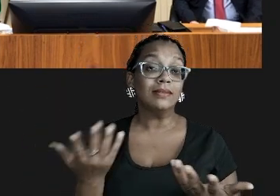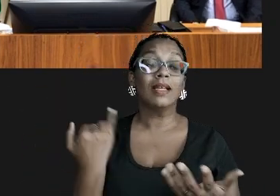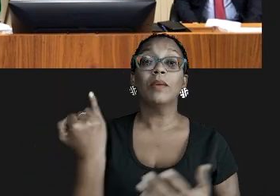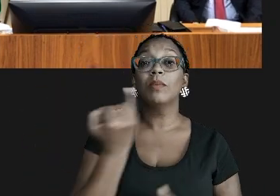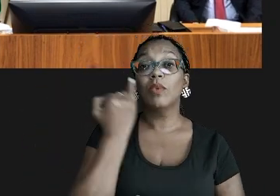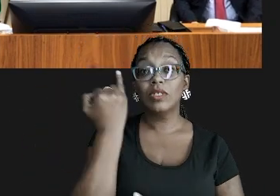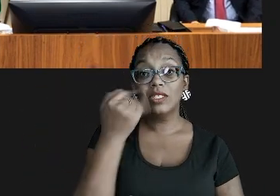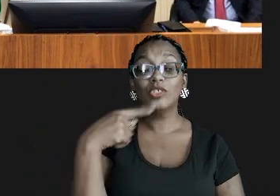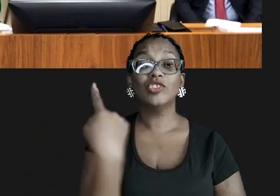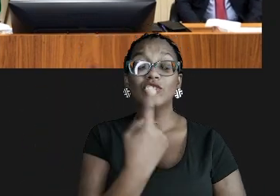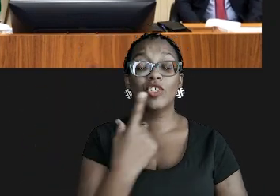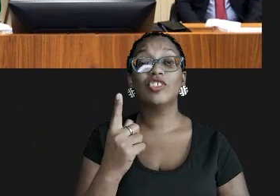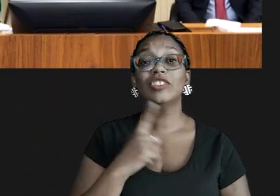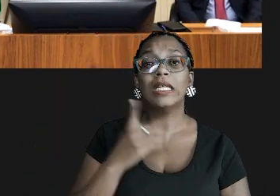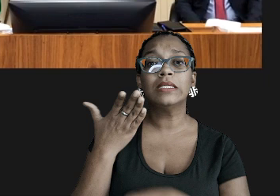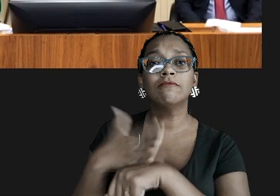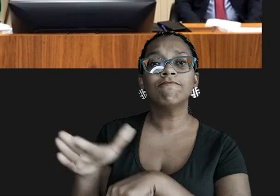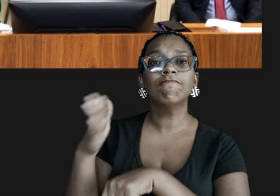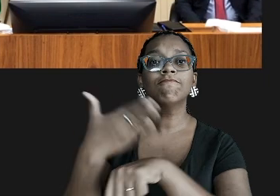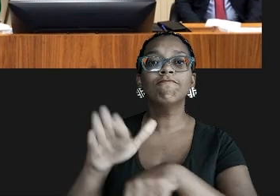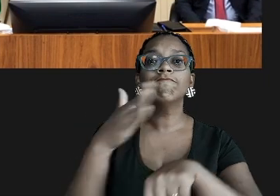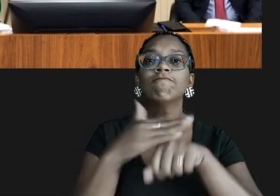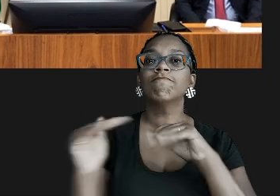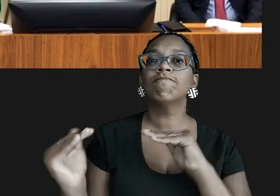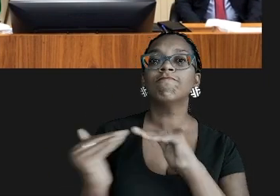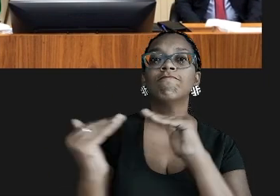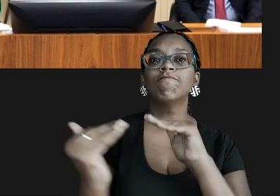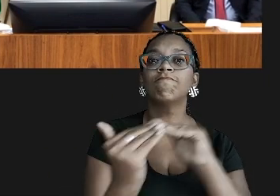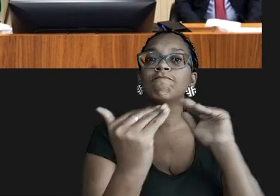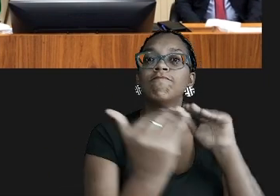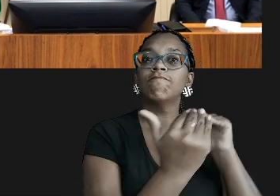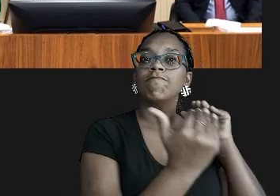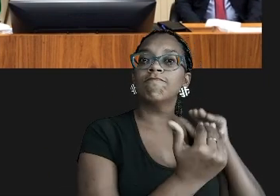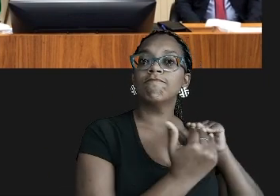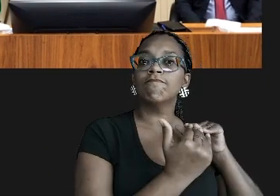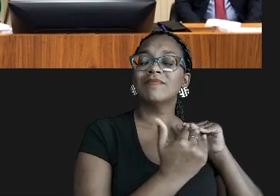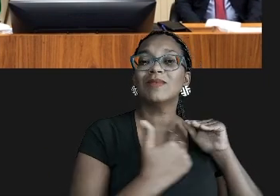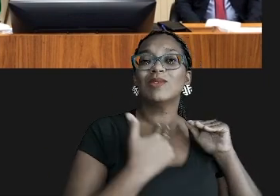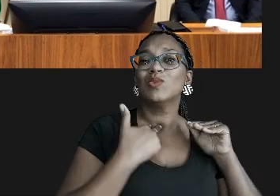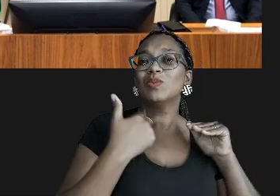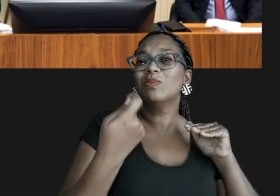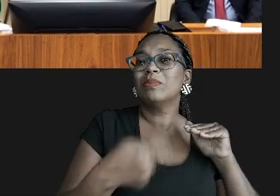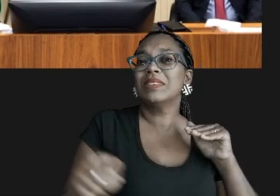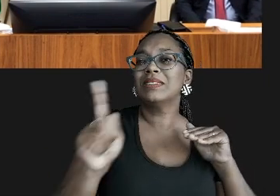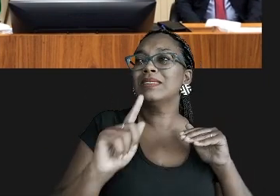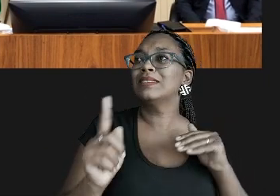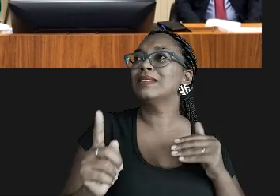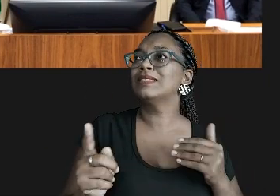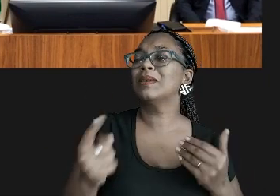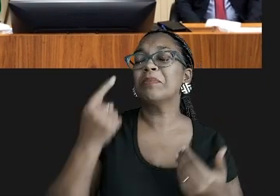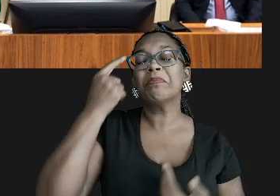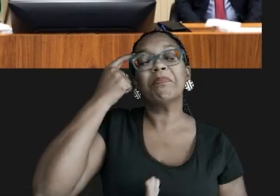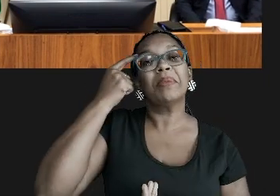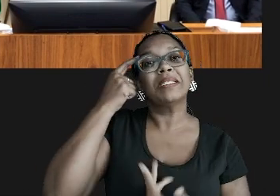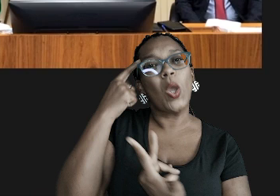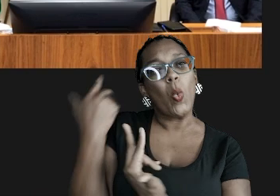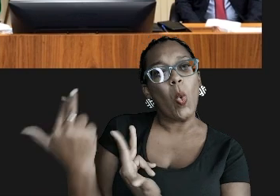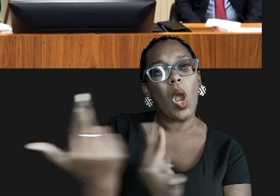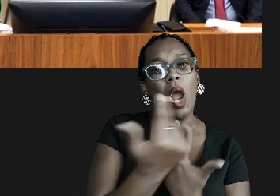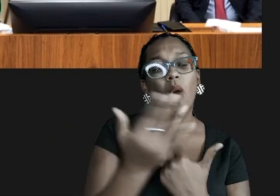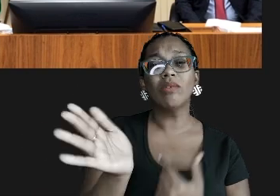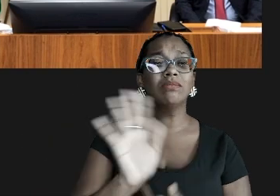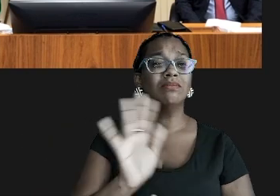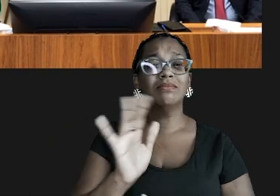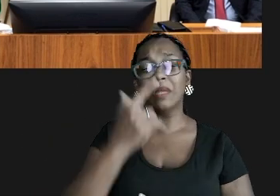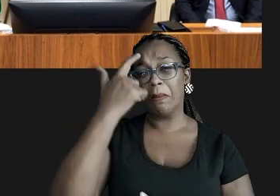que a gente tenha práticas compatíveis a gente não precisa pensar igual porque